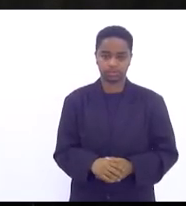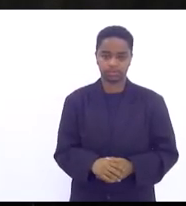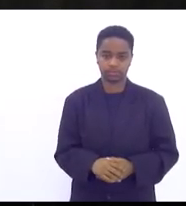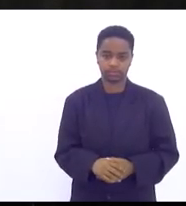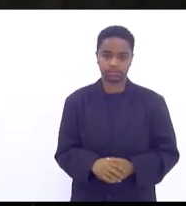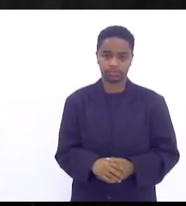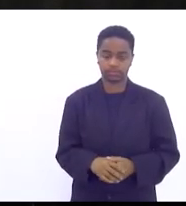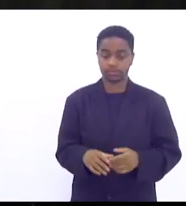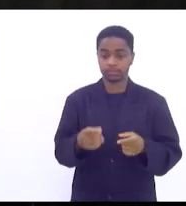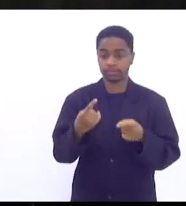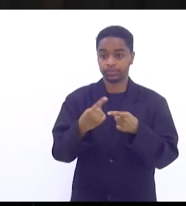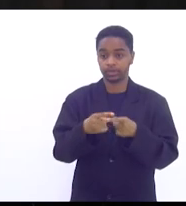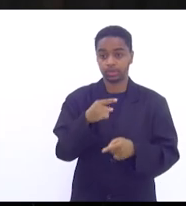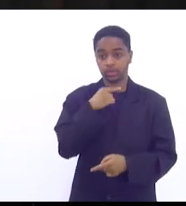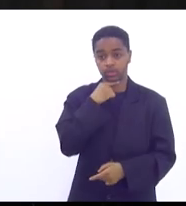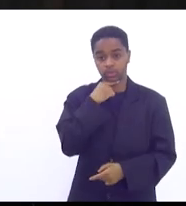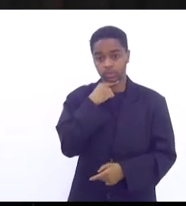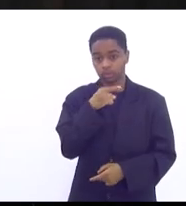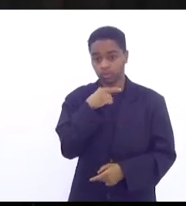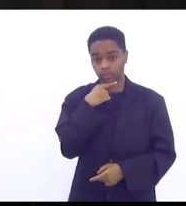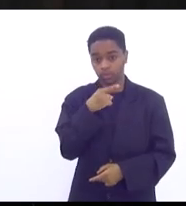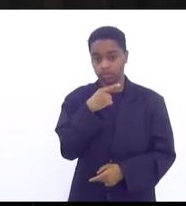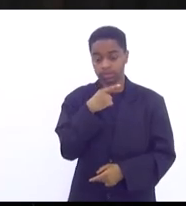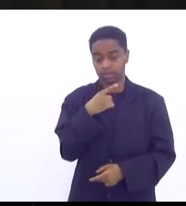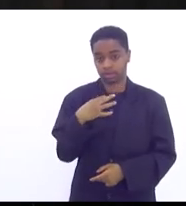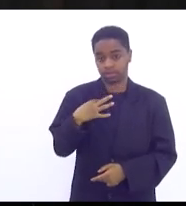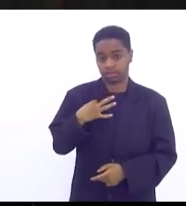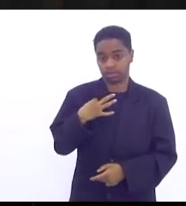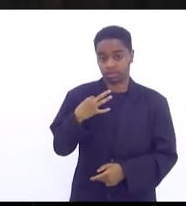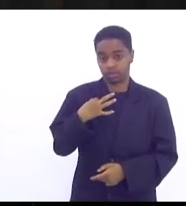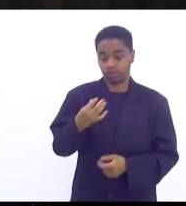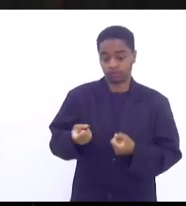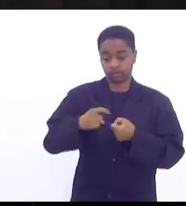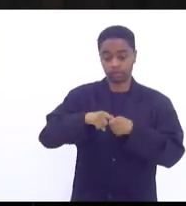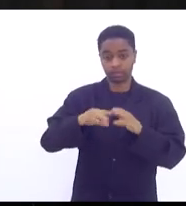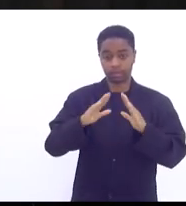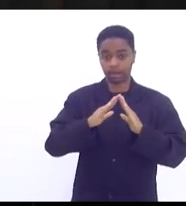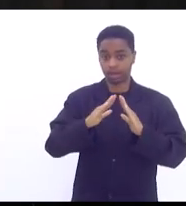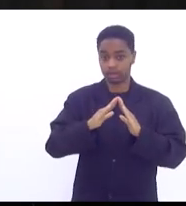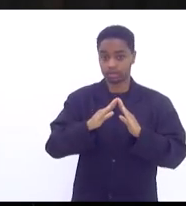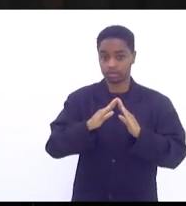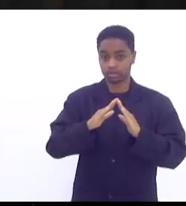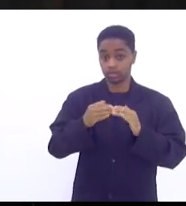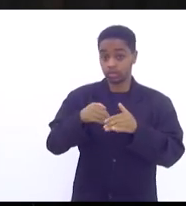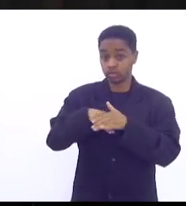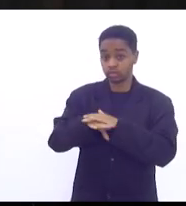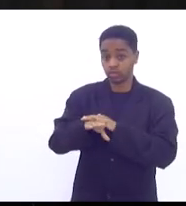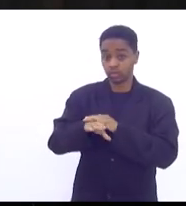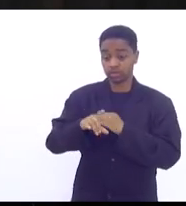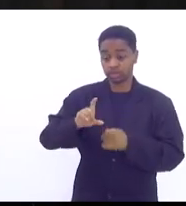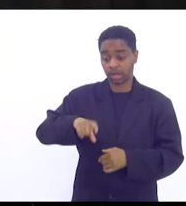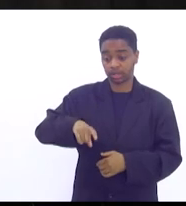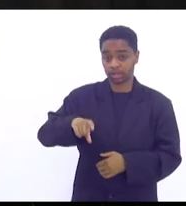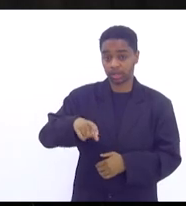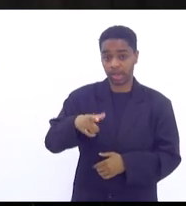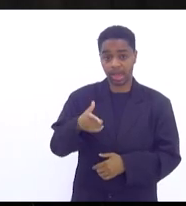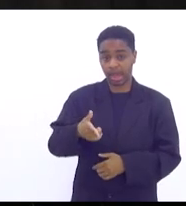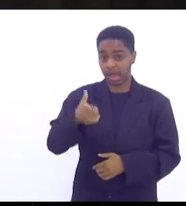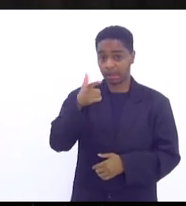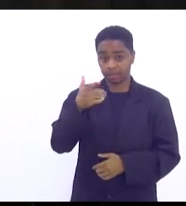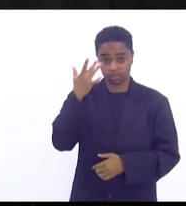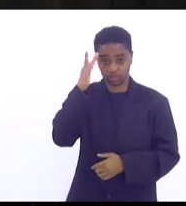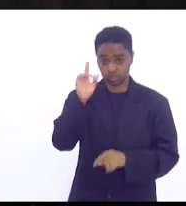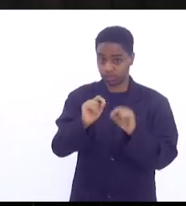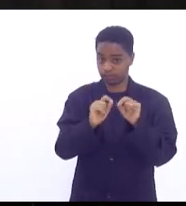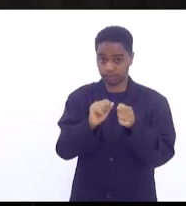Não conseguem carregar uma farda para casa, escondem a carteira, a arma, nem sei o que eles fazem